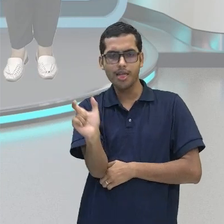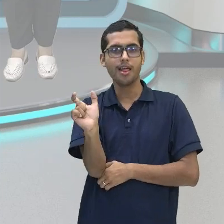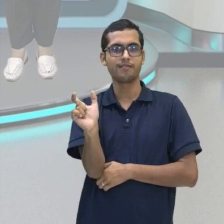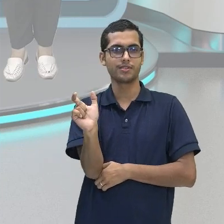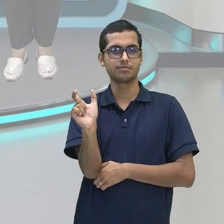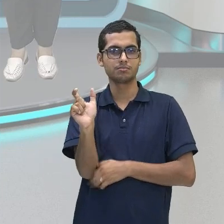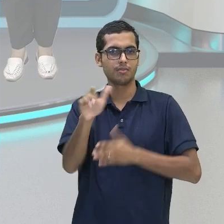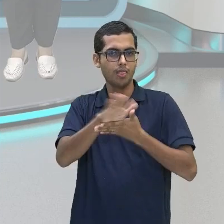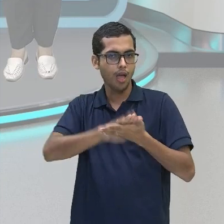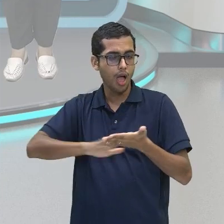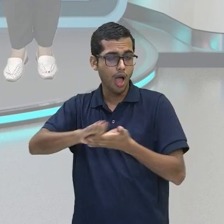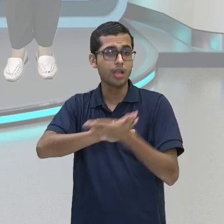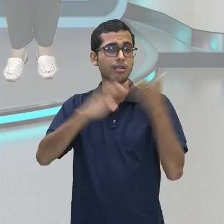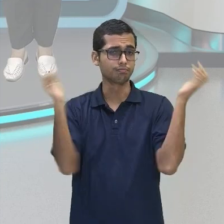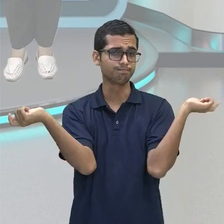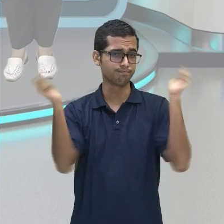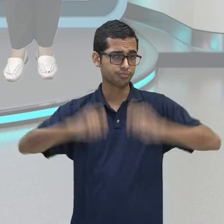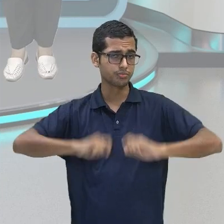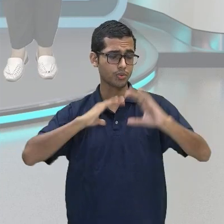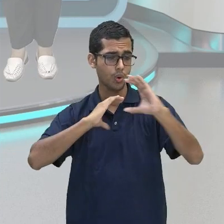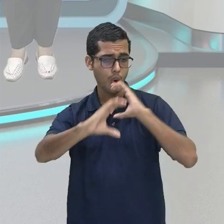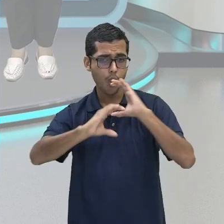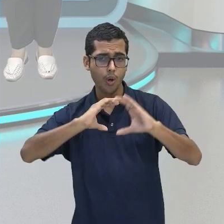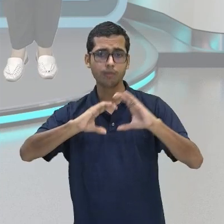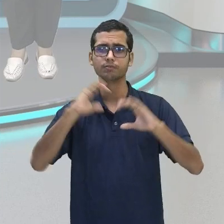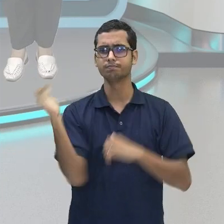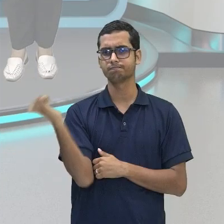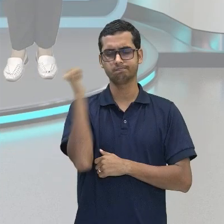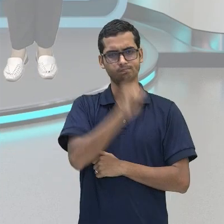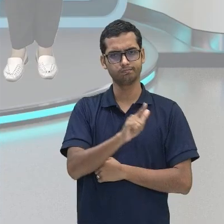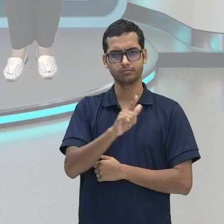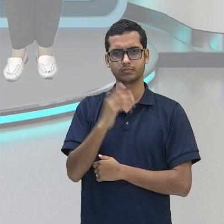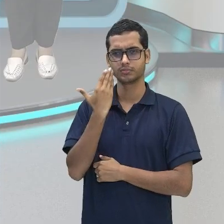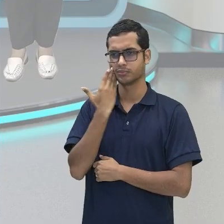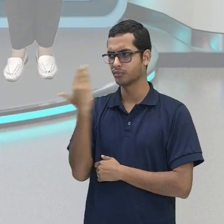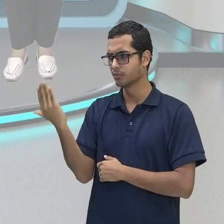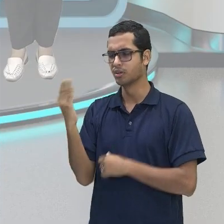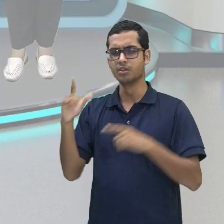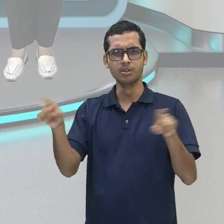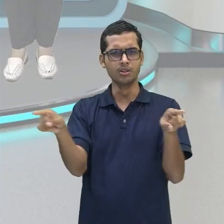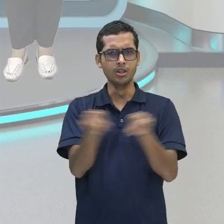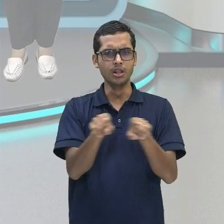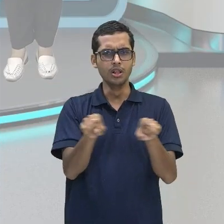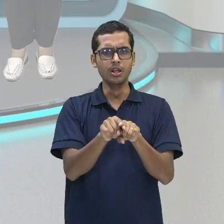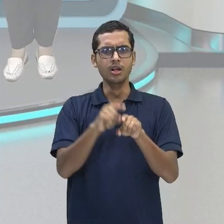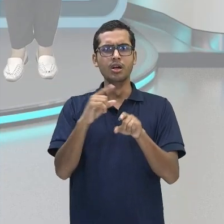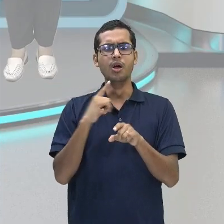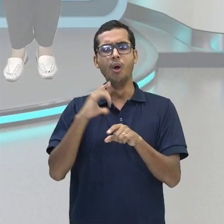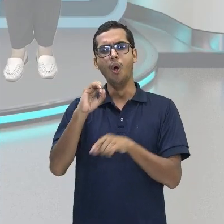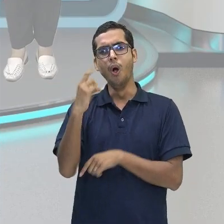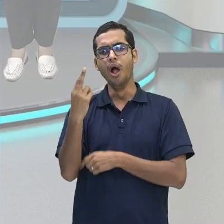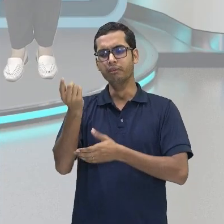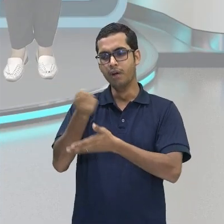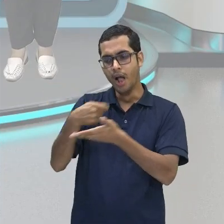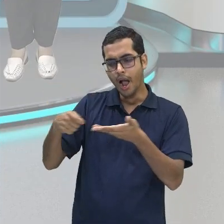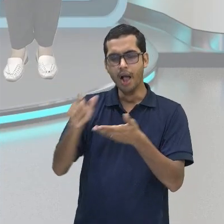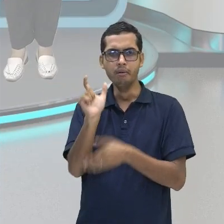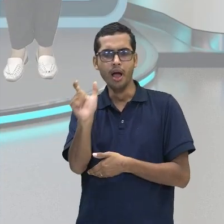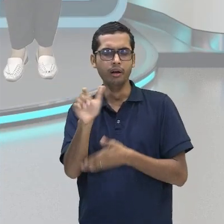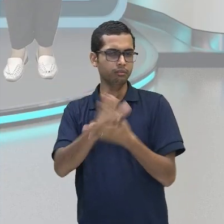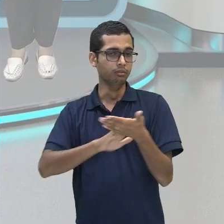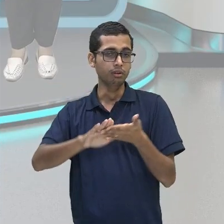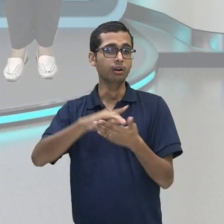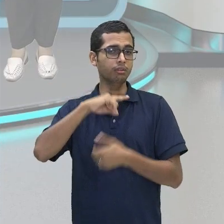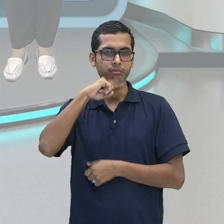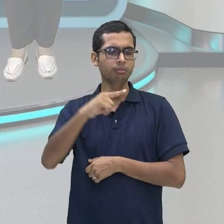isto aconteceu com você, em que você comunicou sem dizer uma única palavra ou sem escrever uma única palavra,